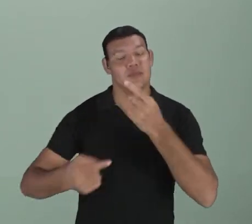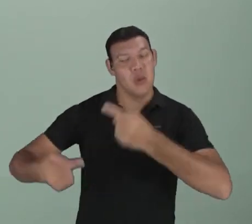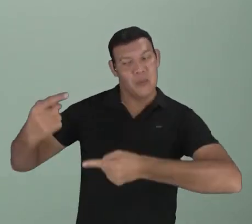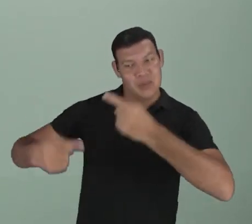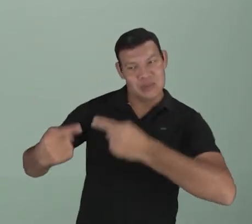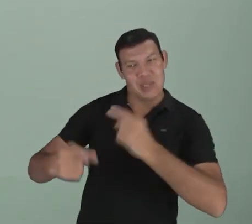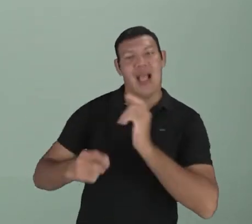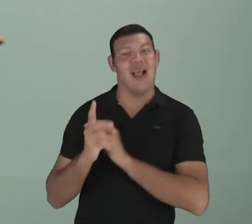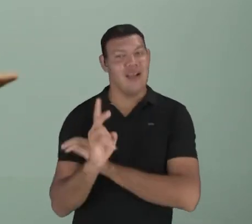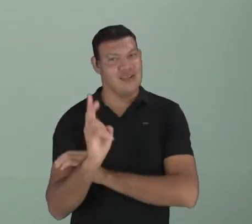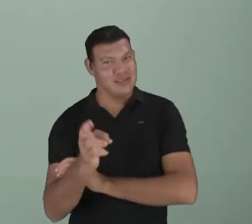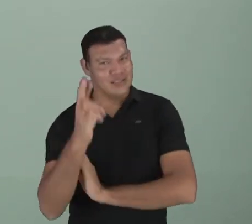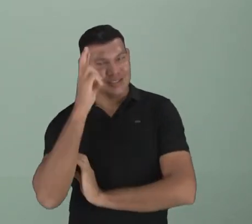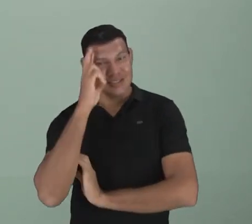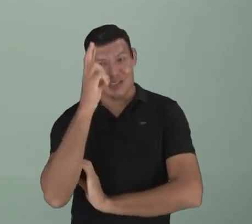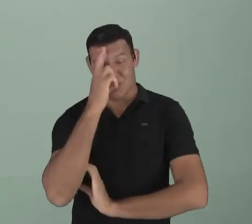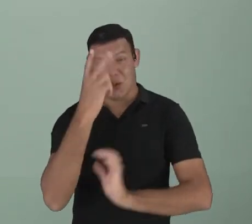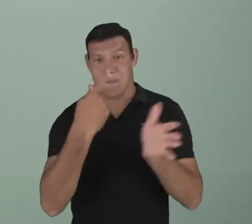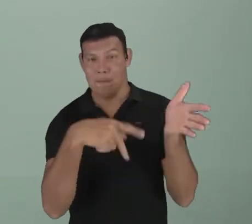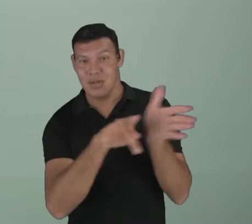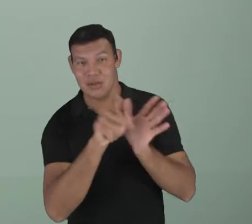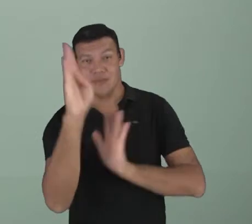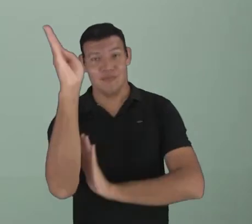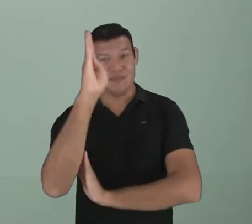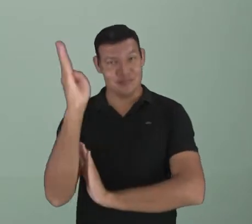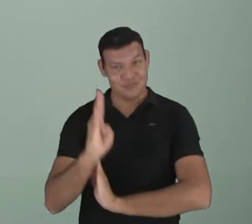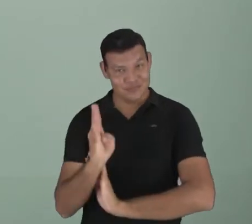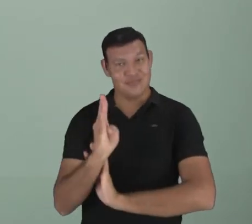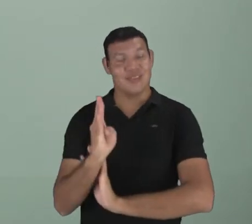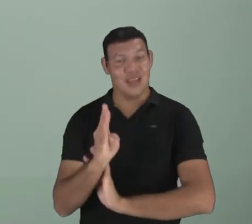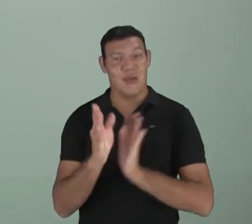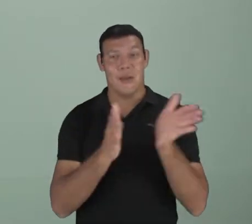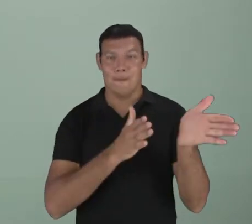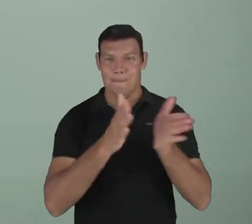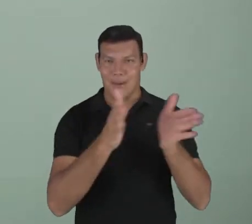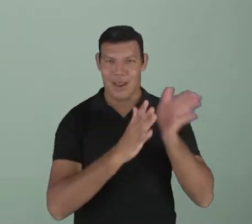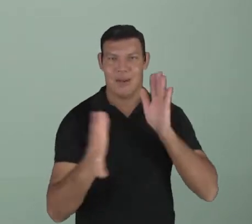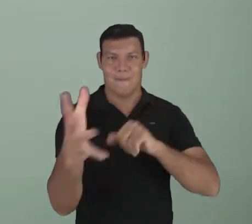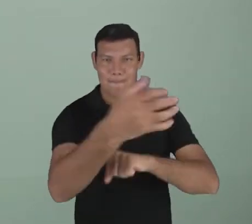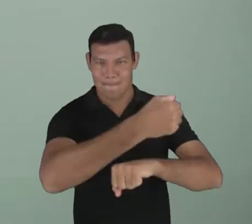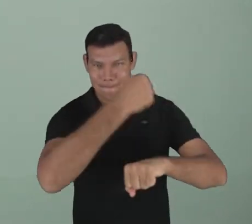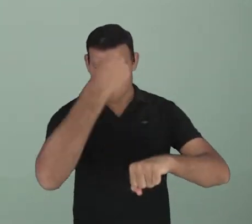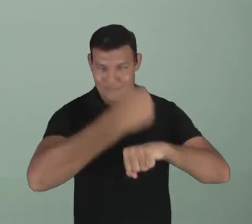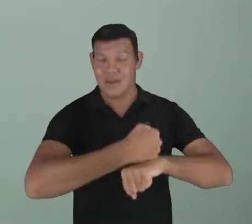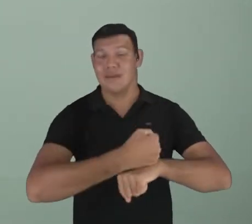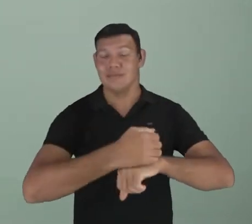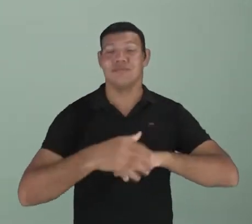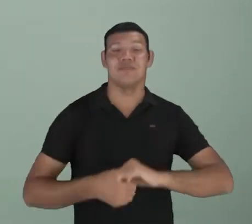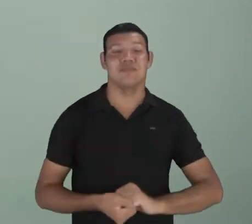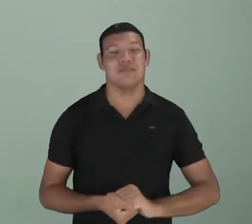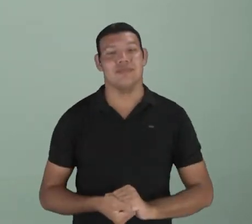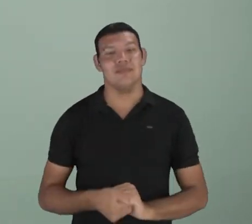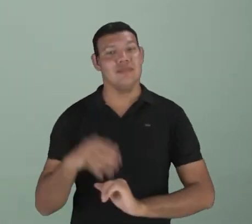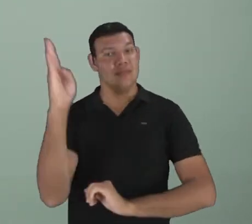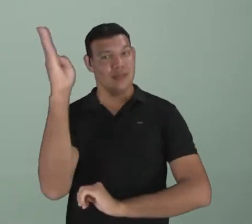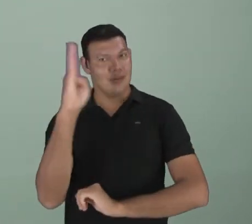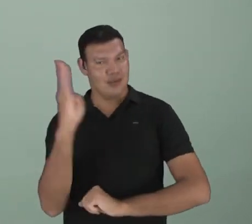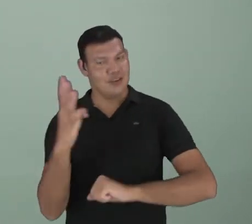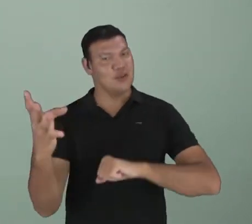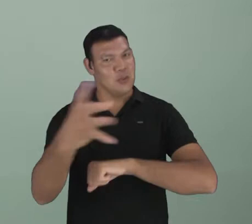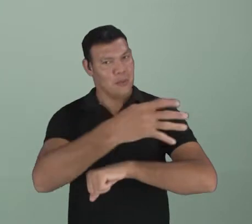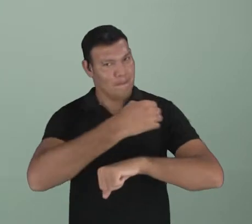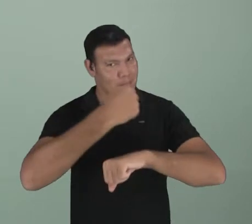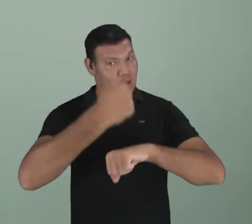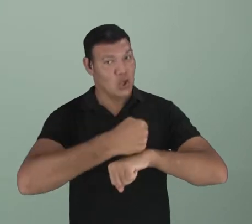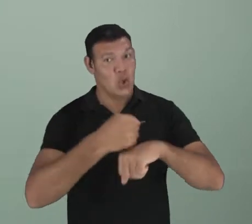discutindo sobre a nossa história aqui do Brasil, né? Esse período colonial, Brasil colônia, tá, pessoal? Só